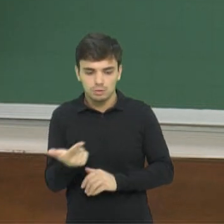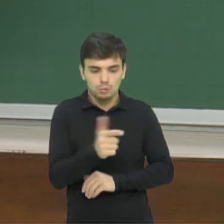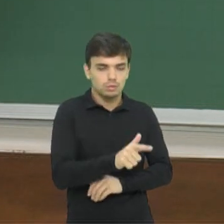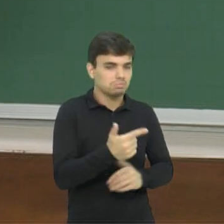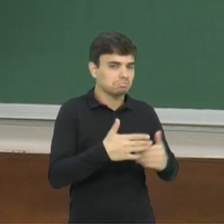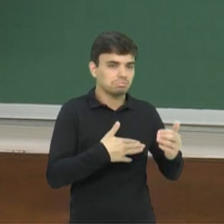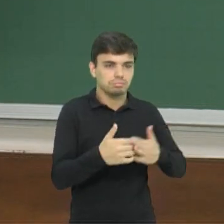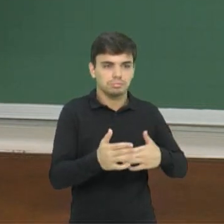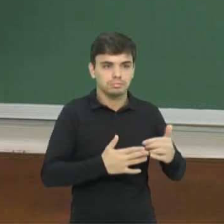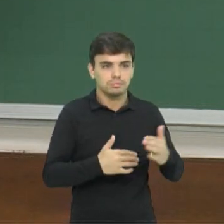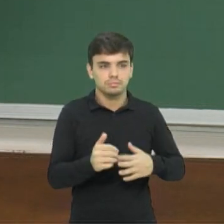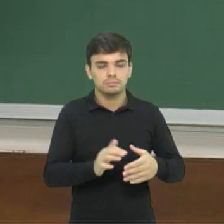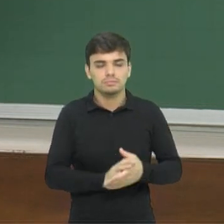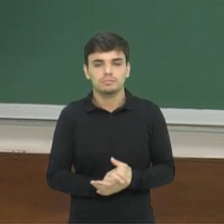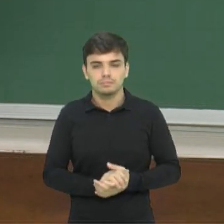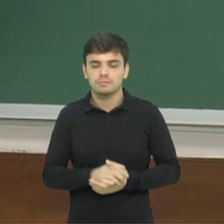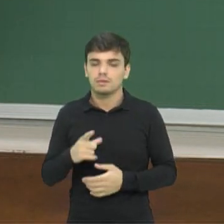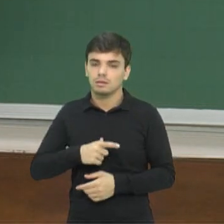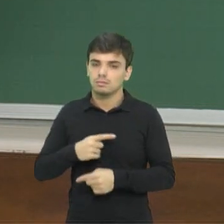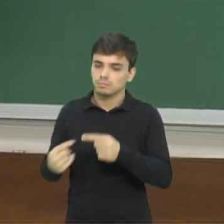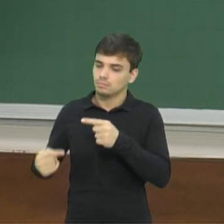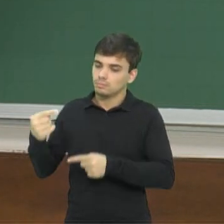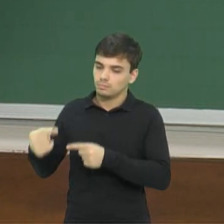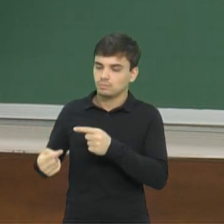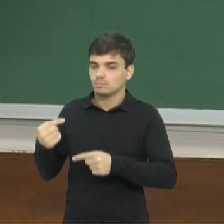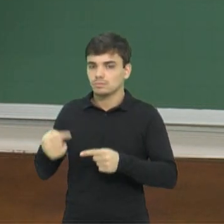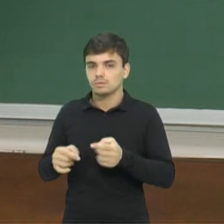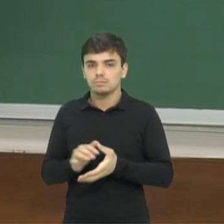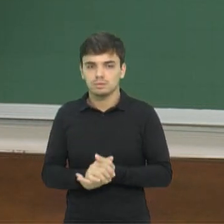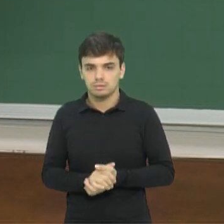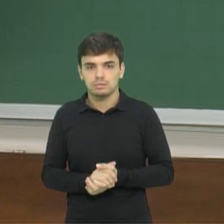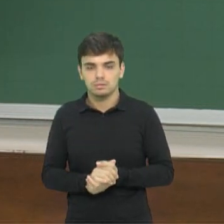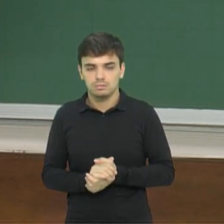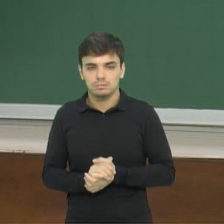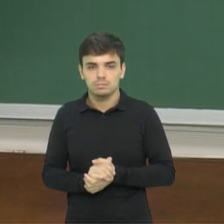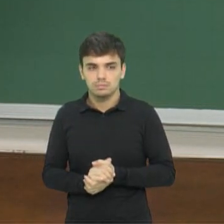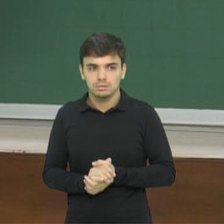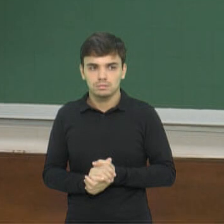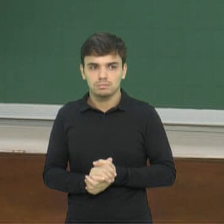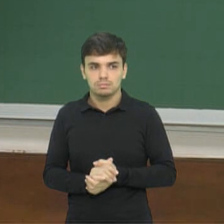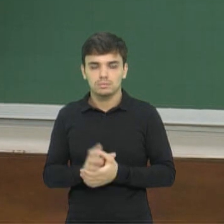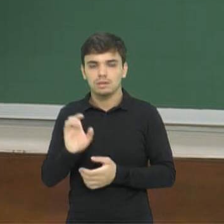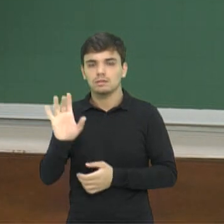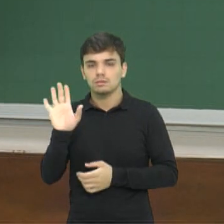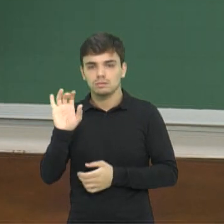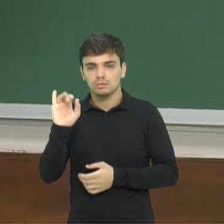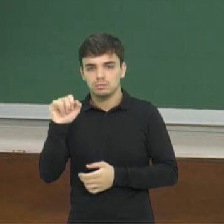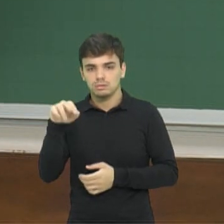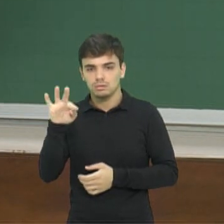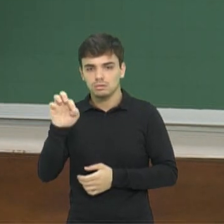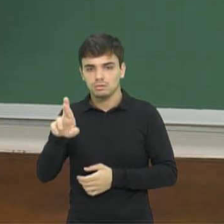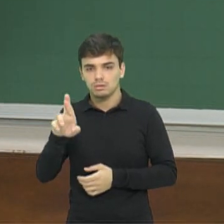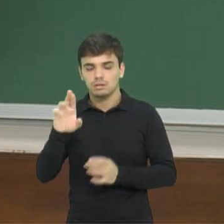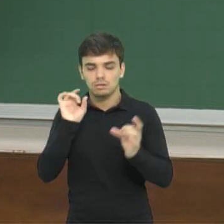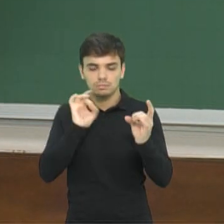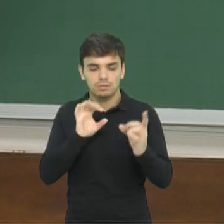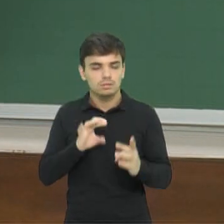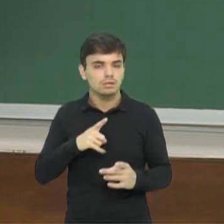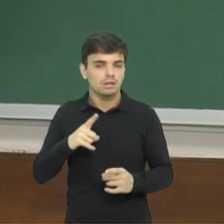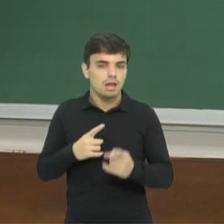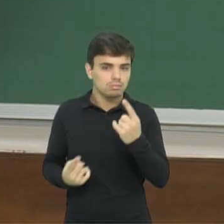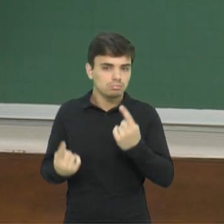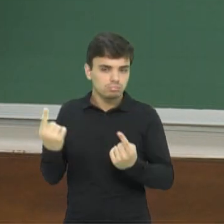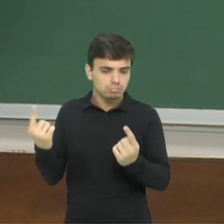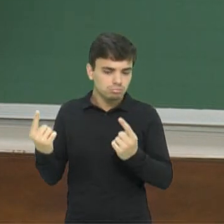diferença nenhuma. E ainda a competição interespecífica, né? No caso da competição interespecífica, as duas espécies eles disputam algum